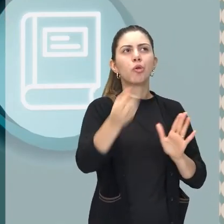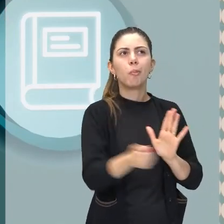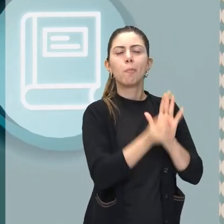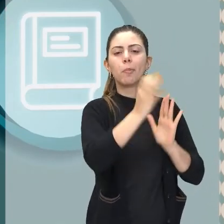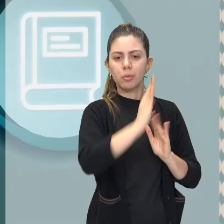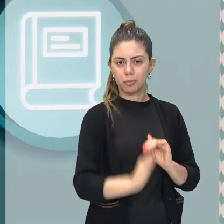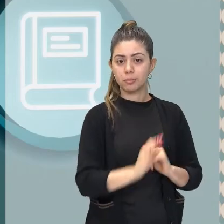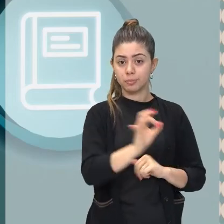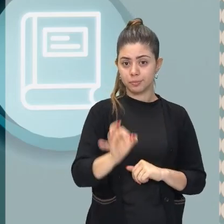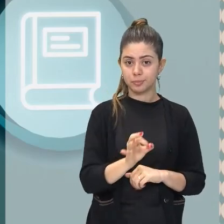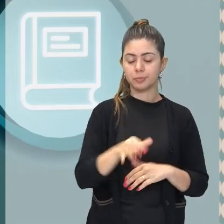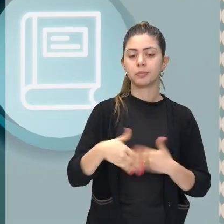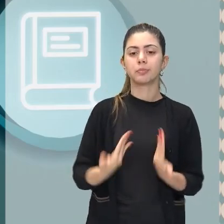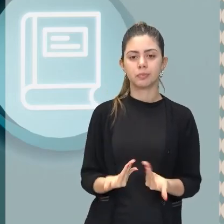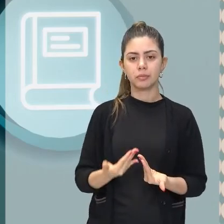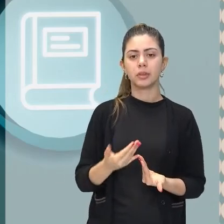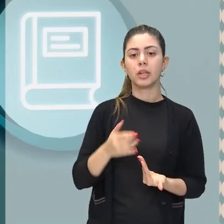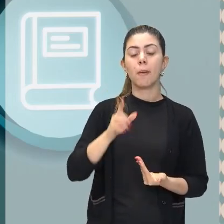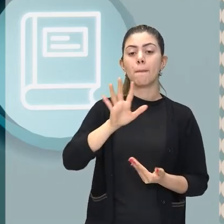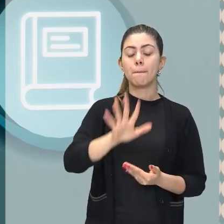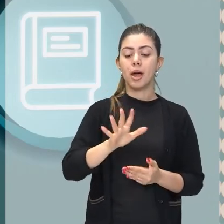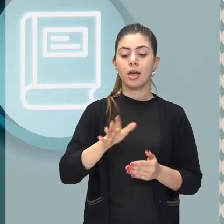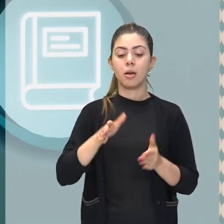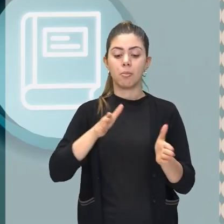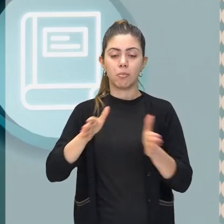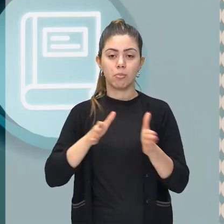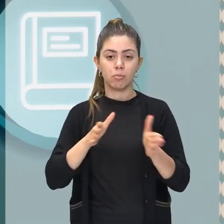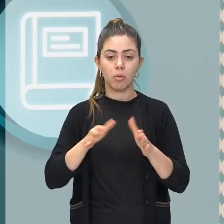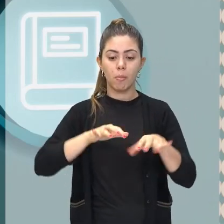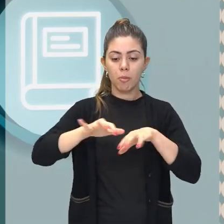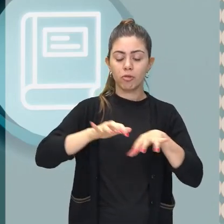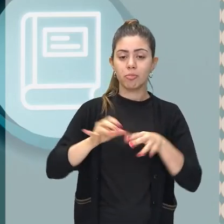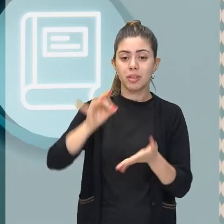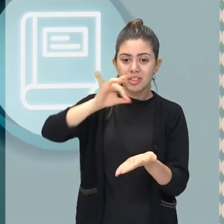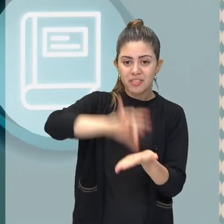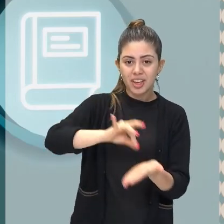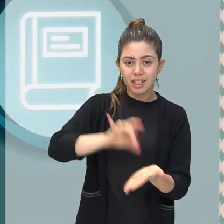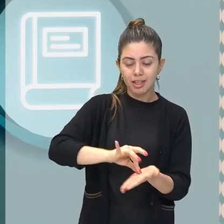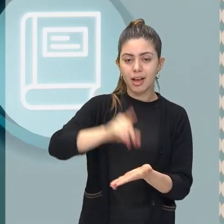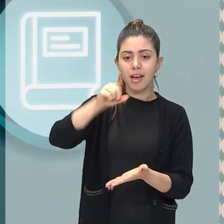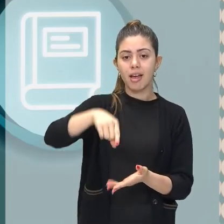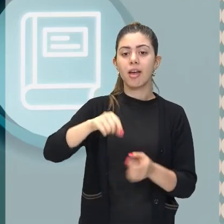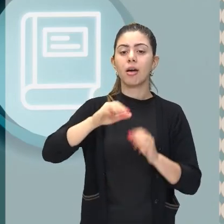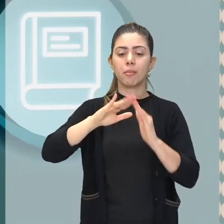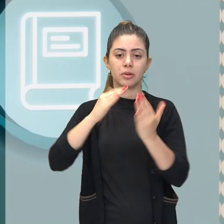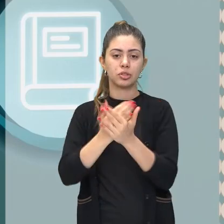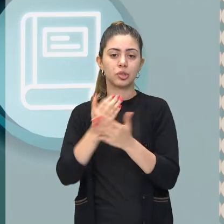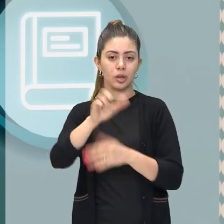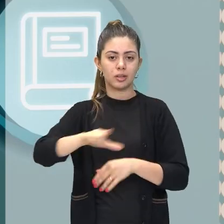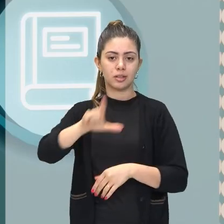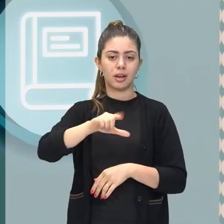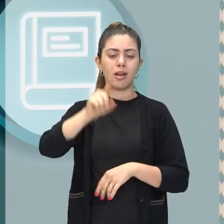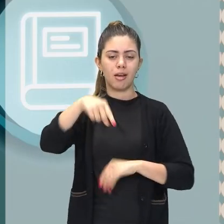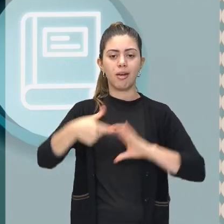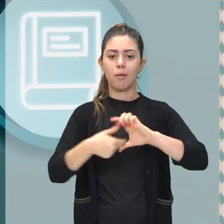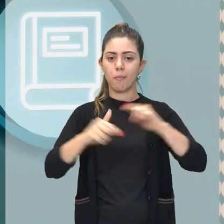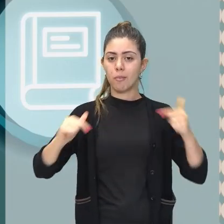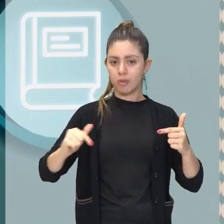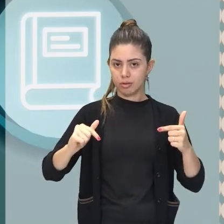Brasil, certo? O que é mesmo um movimento, uma escola literária é o quê? O modernismo. O